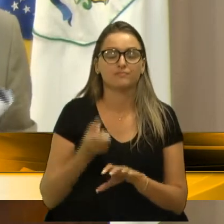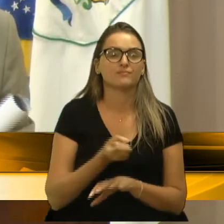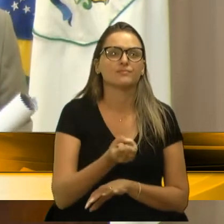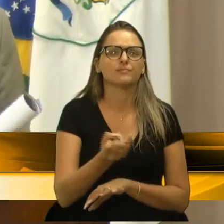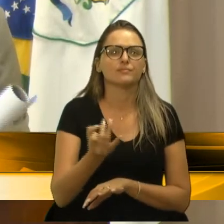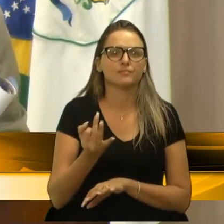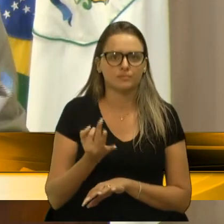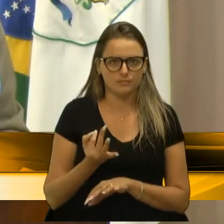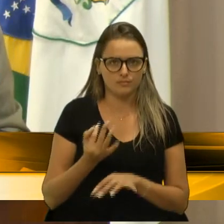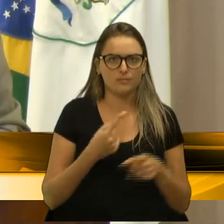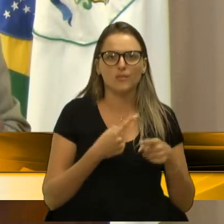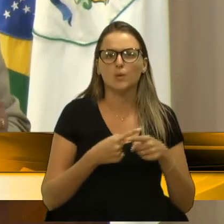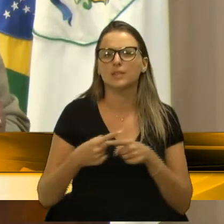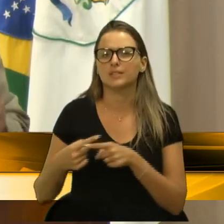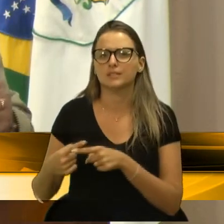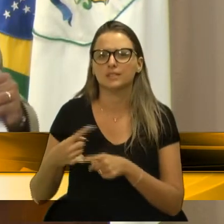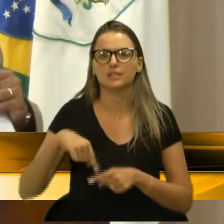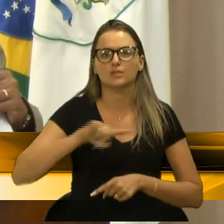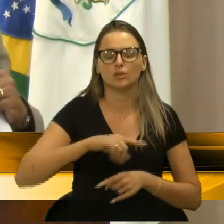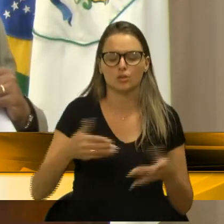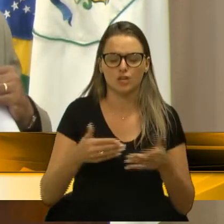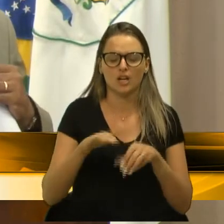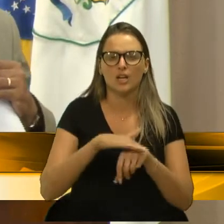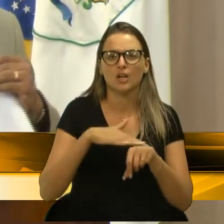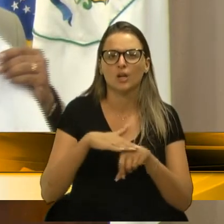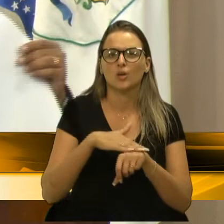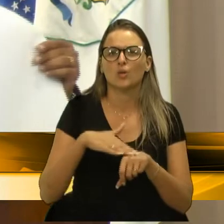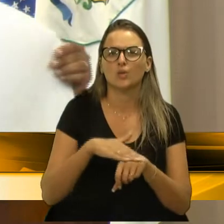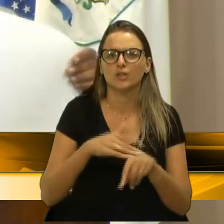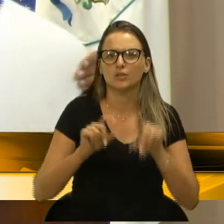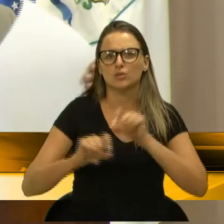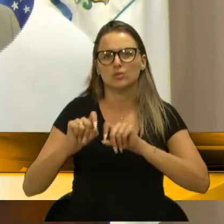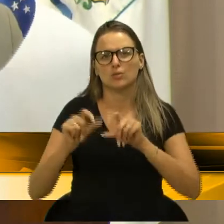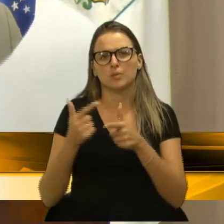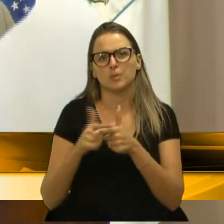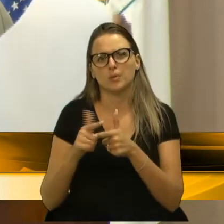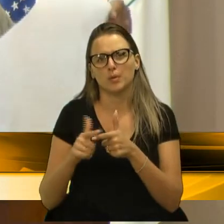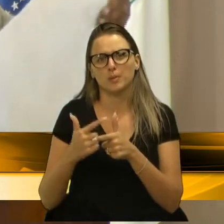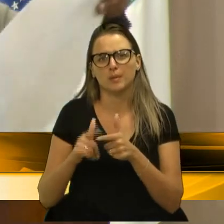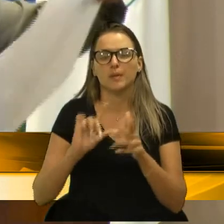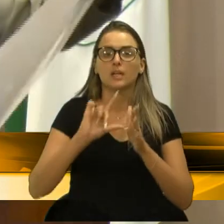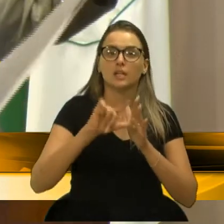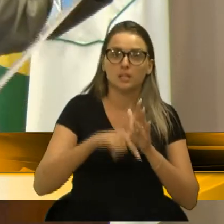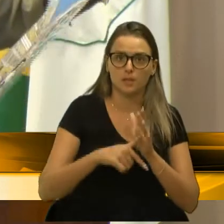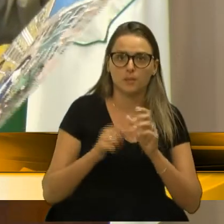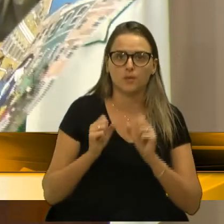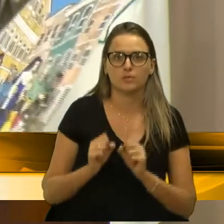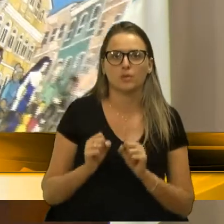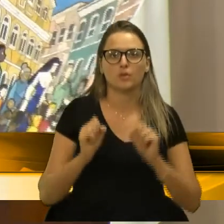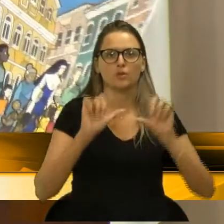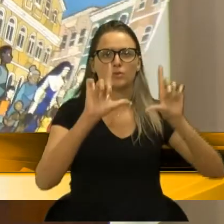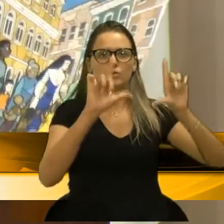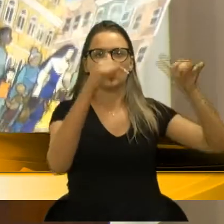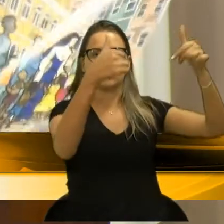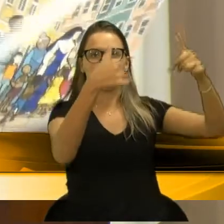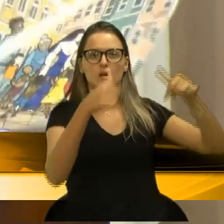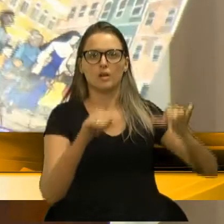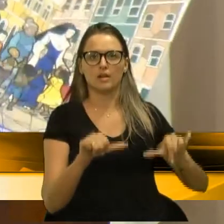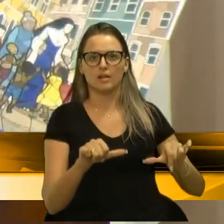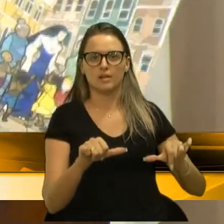vezes aqui nós já falamos sobre essas situações e depois nós podemos ampliar? E o cartaz, eu peço que